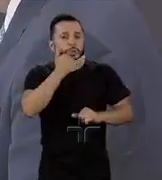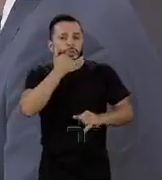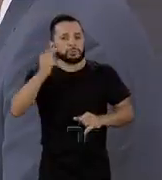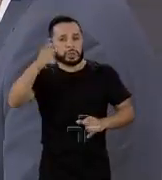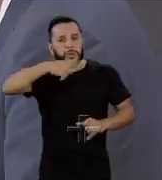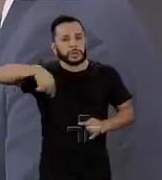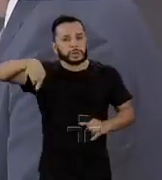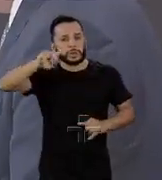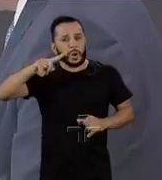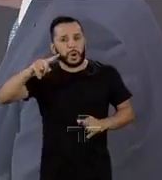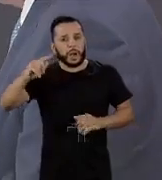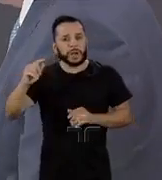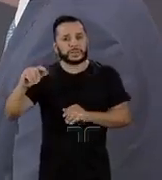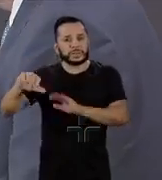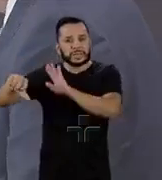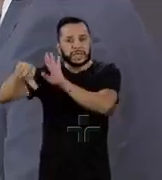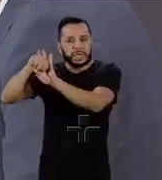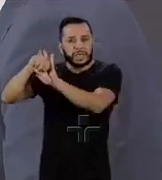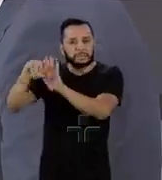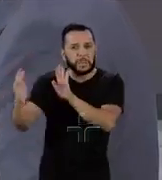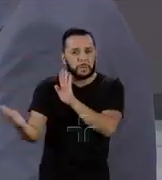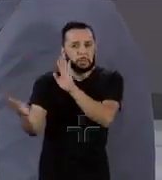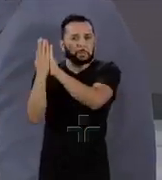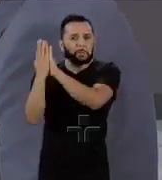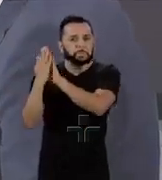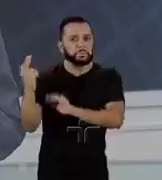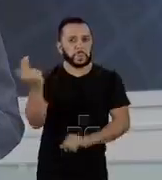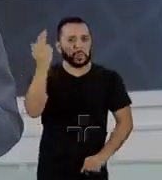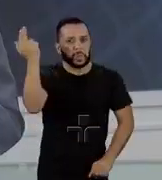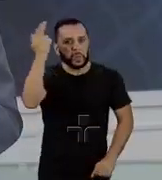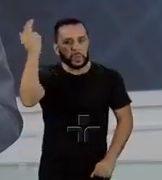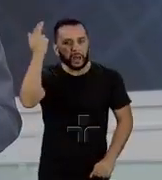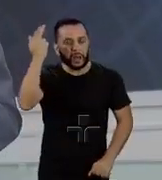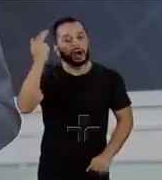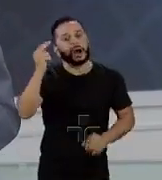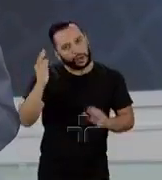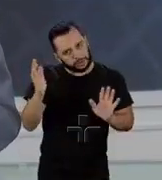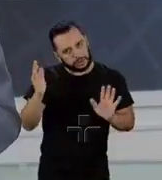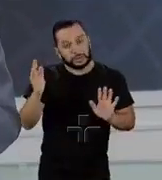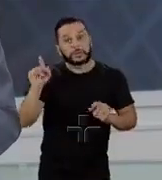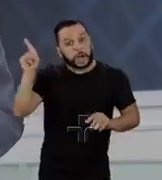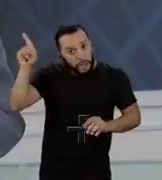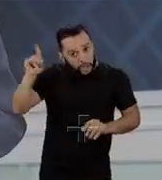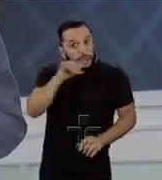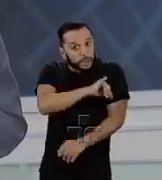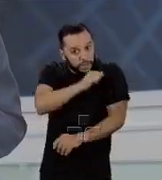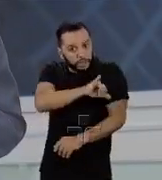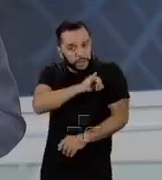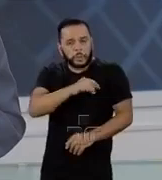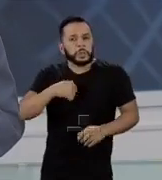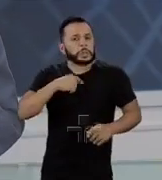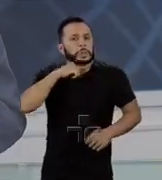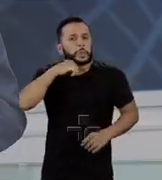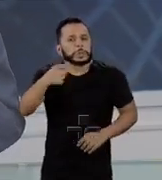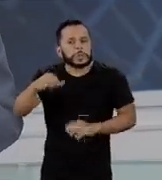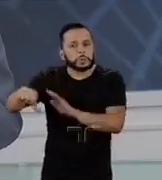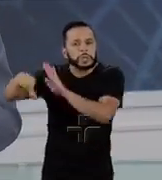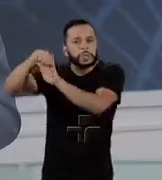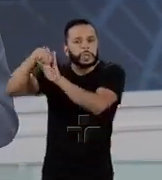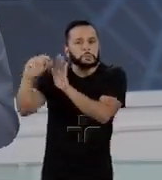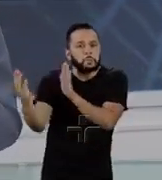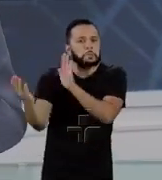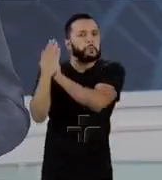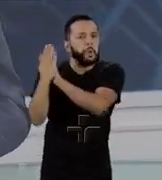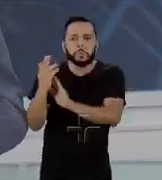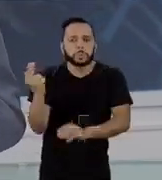frente à criminalidade. Então não havia alternativa sobre esse ponto de vista. O governo disse: eu não consigo mais combater a criminalidade. E aí a